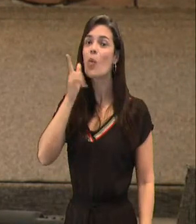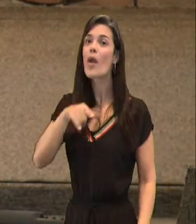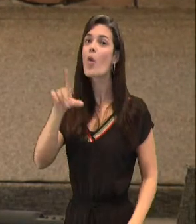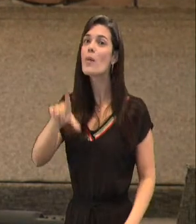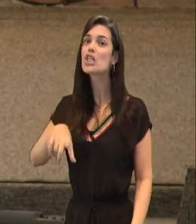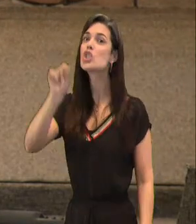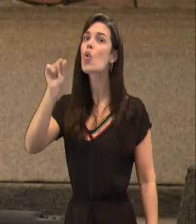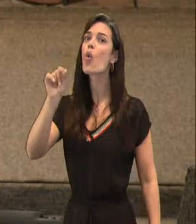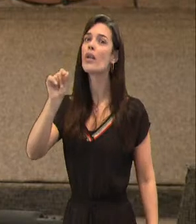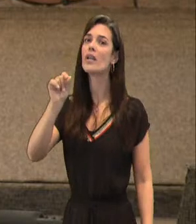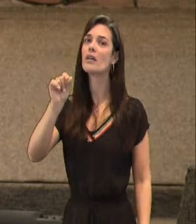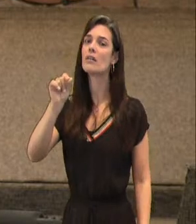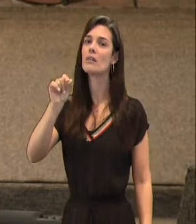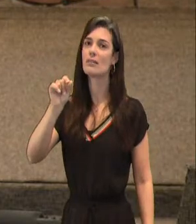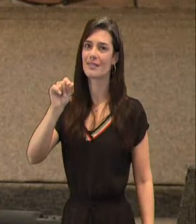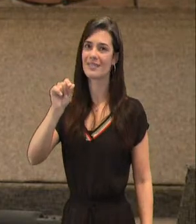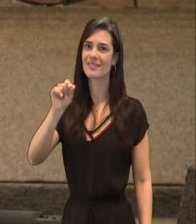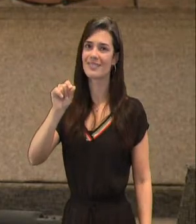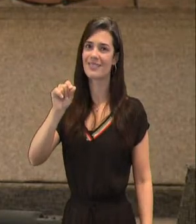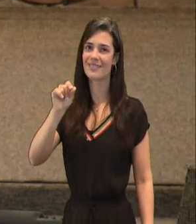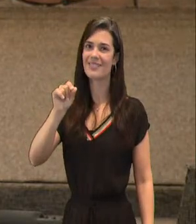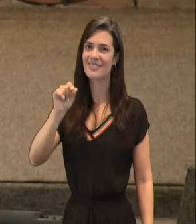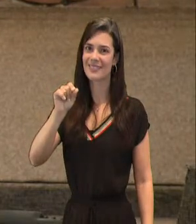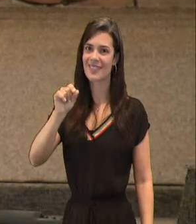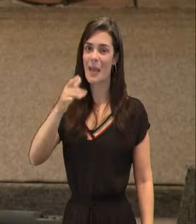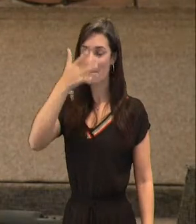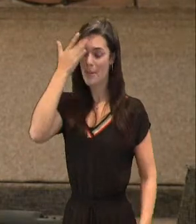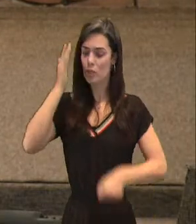decisão, perdão é abrir mão.